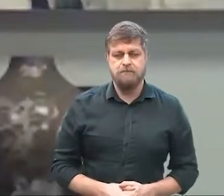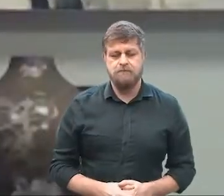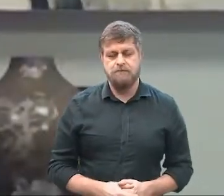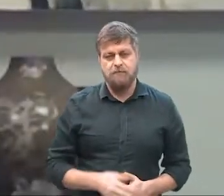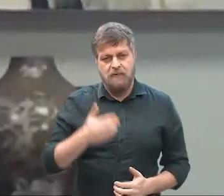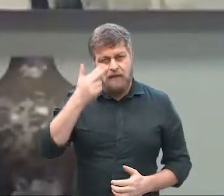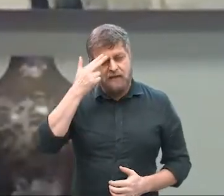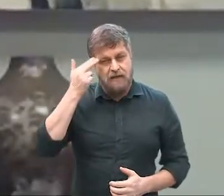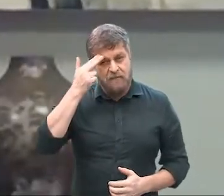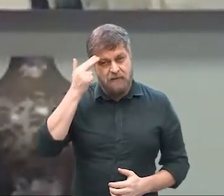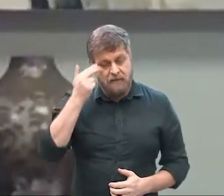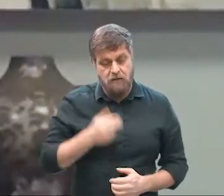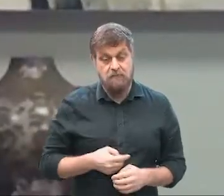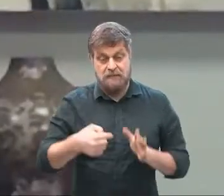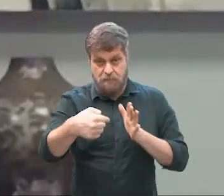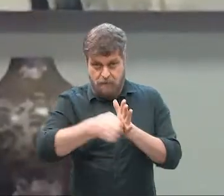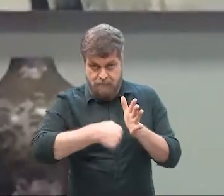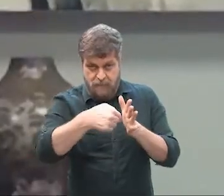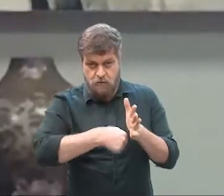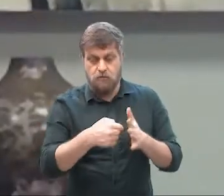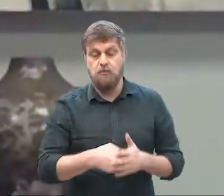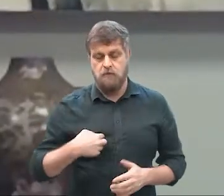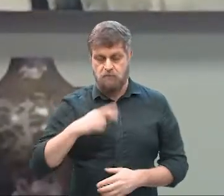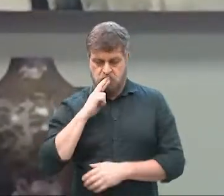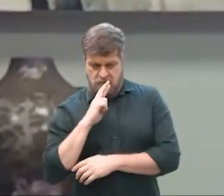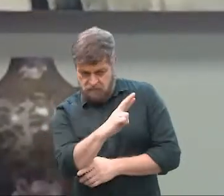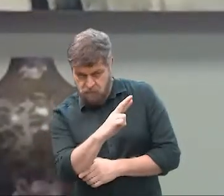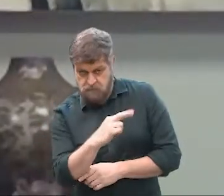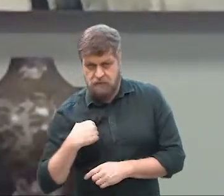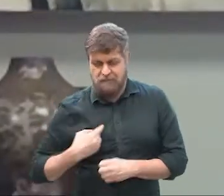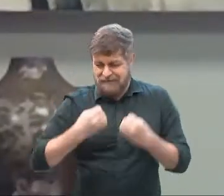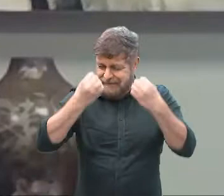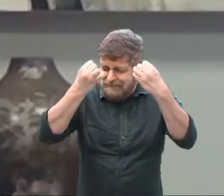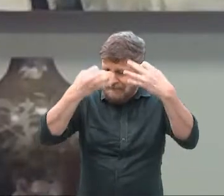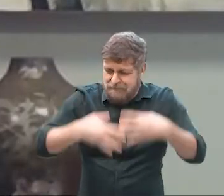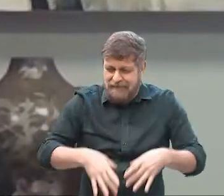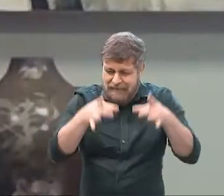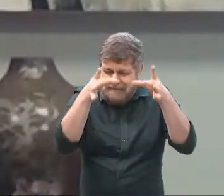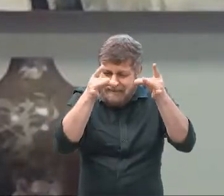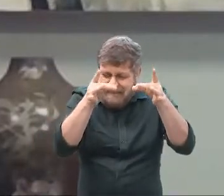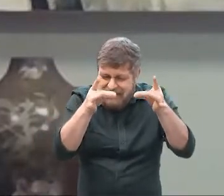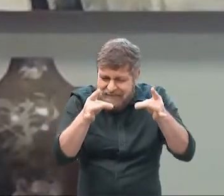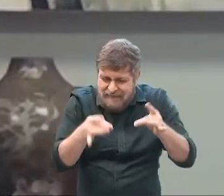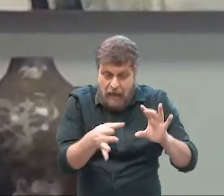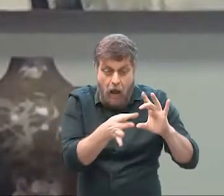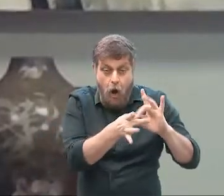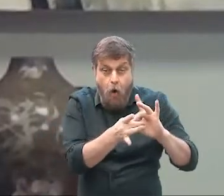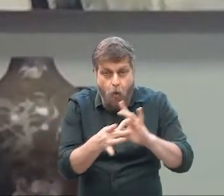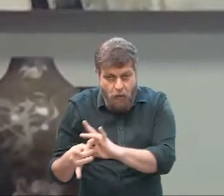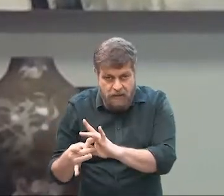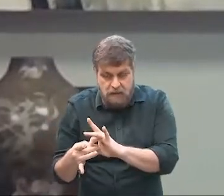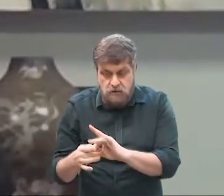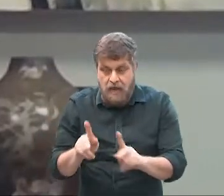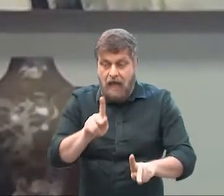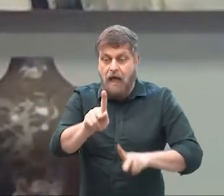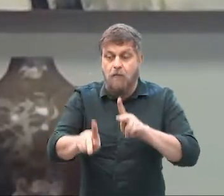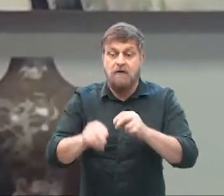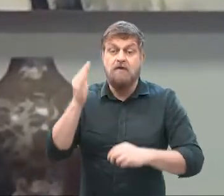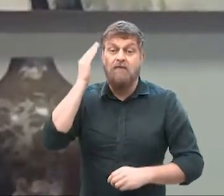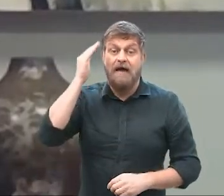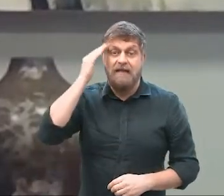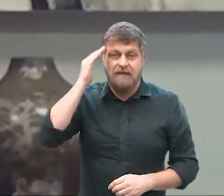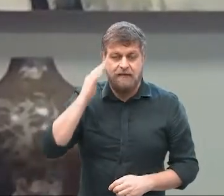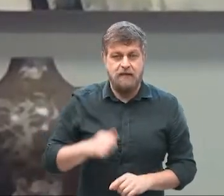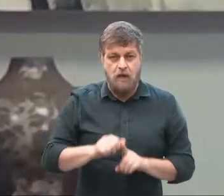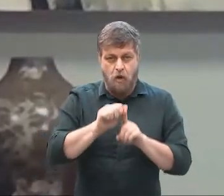oportunidade, graças à sua pergunta, nós conseguimos fazer uma explicação coerente e pontual à população. No